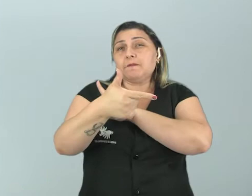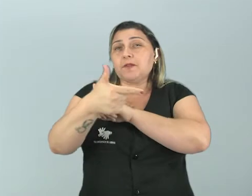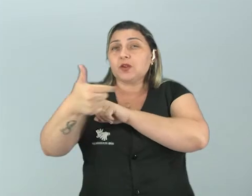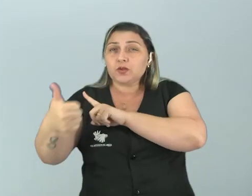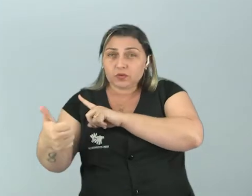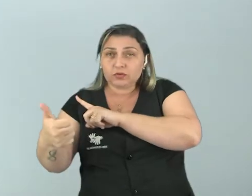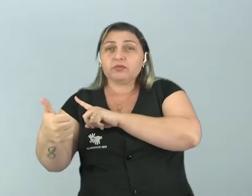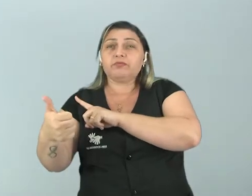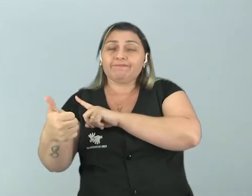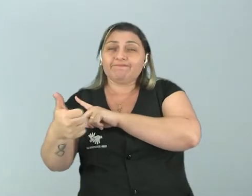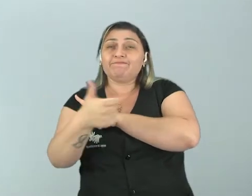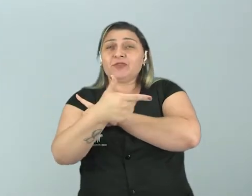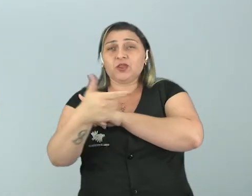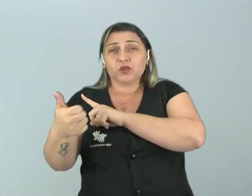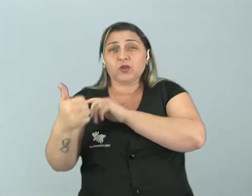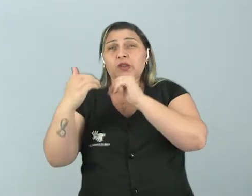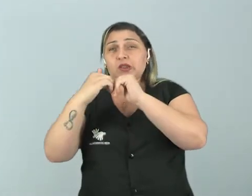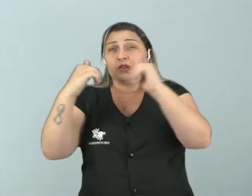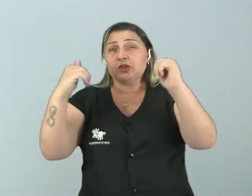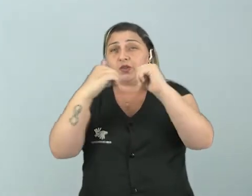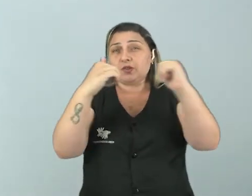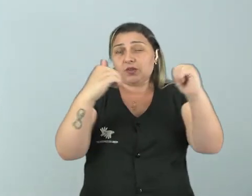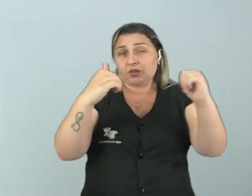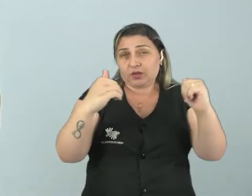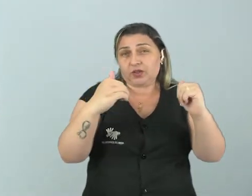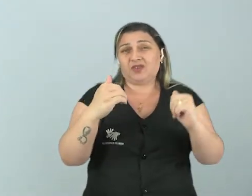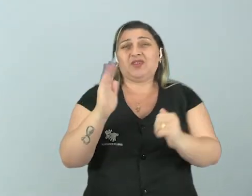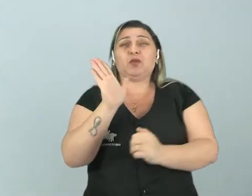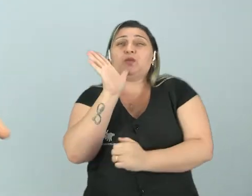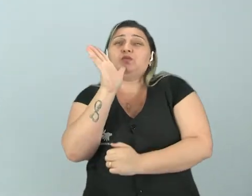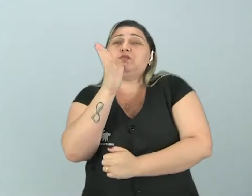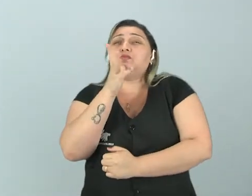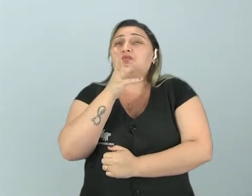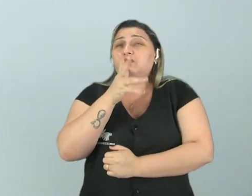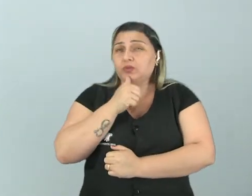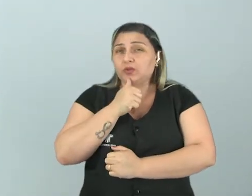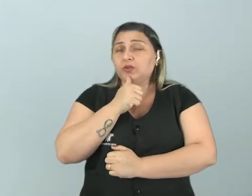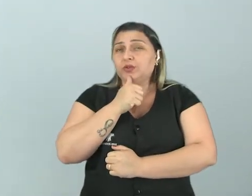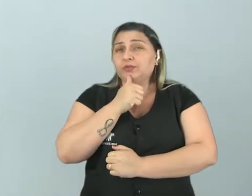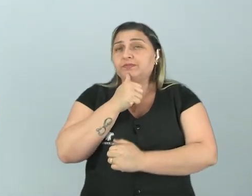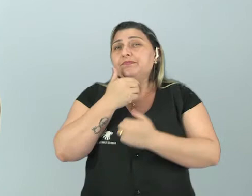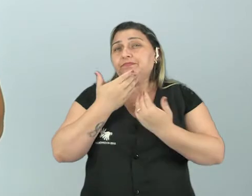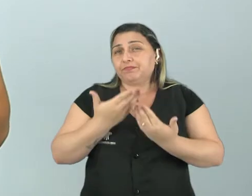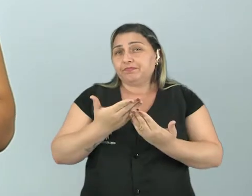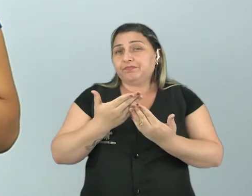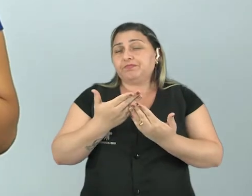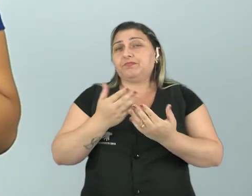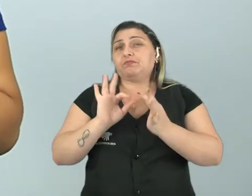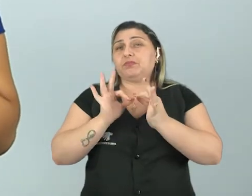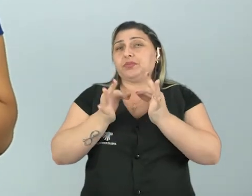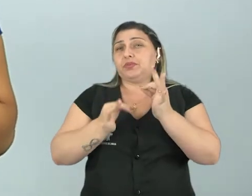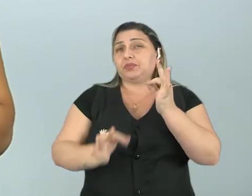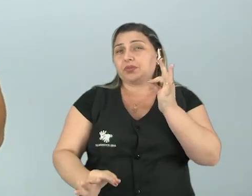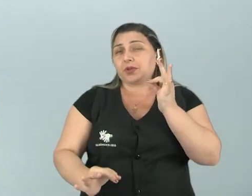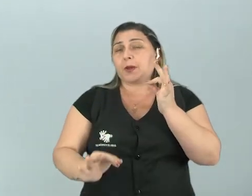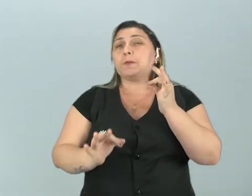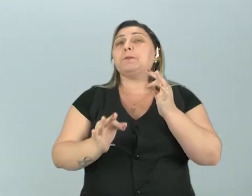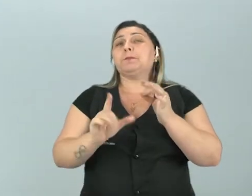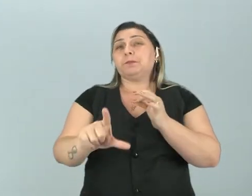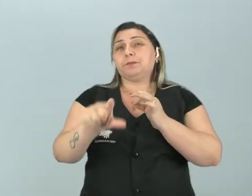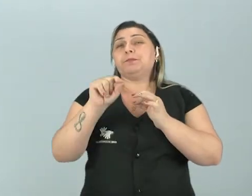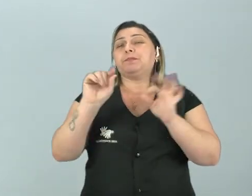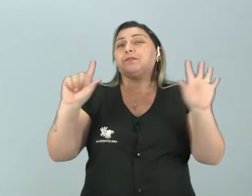né? 21, ia ser 21 divisões, ia ser 21 meses. Já pensou? Um ano com 21 meses ia ser bem extenso. Então, eles